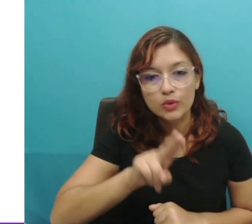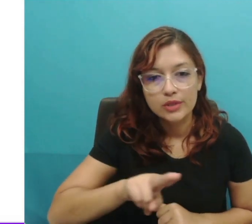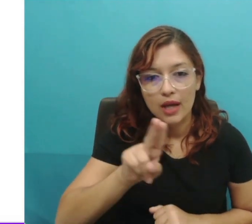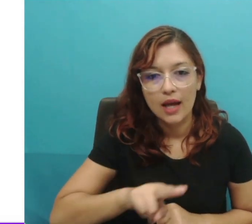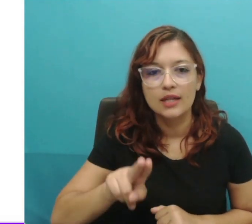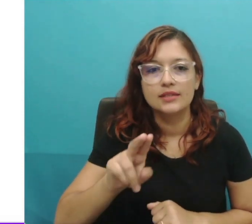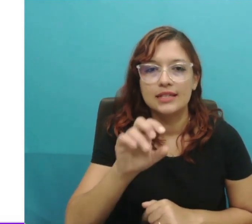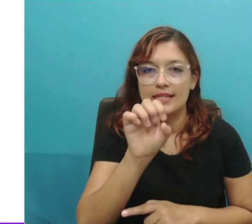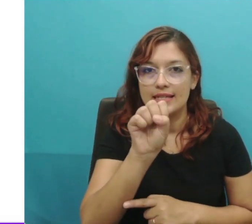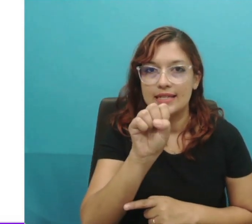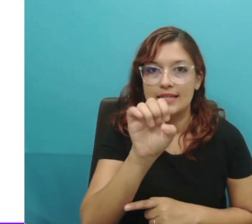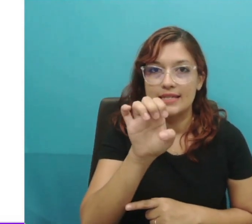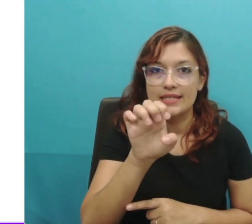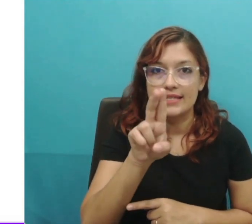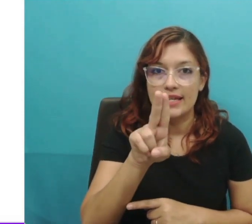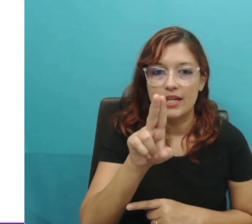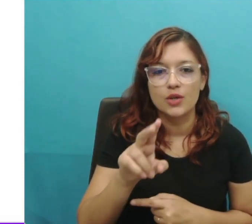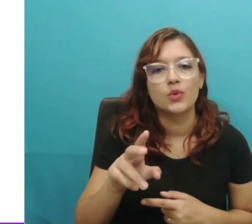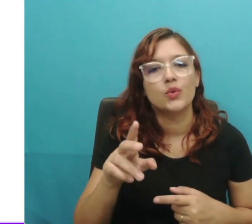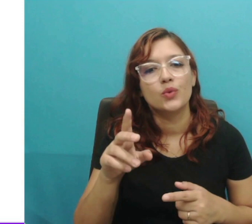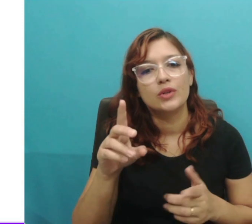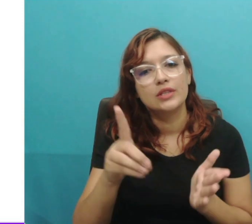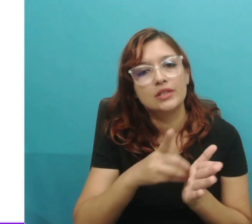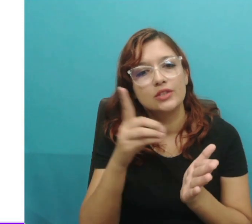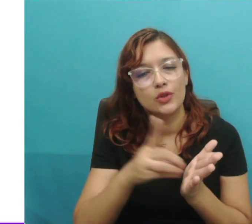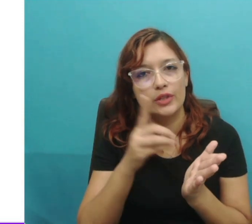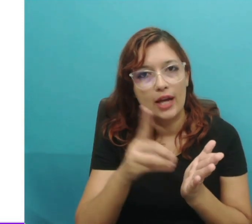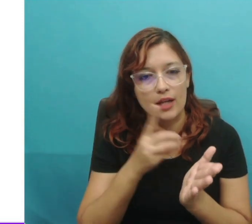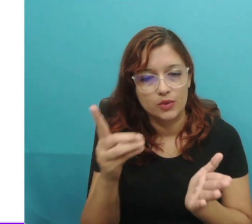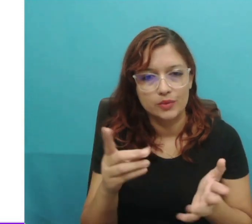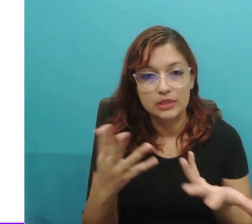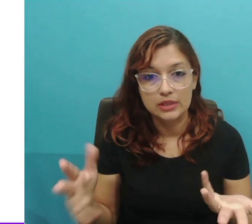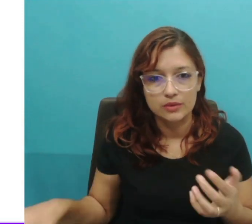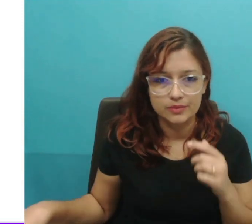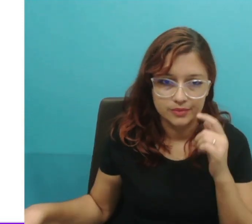o aluno utilizasse seu dicionário.